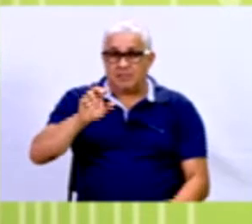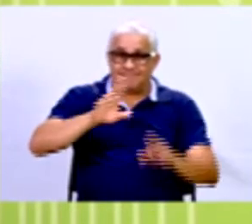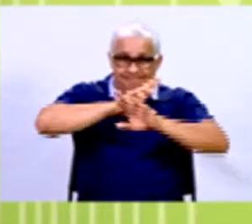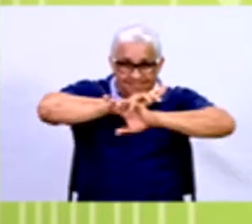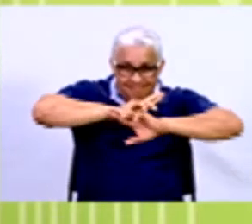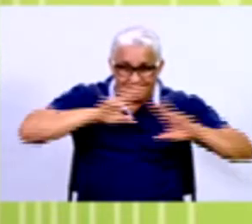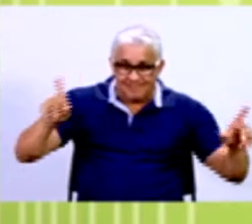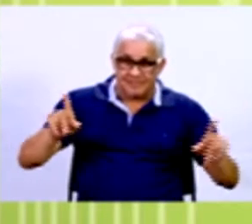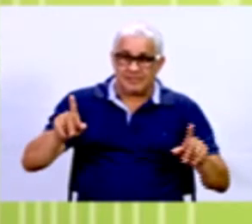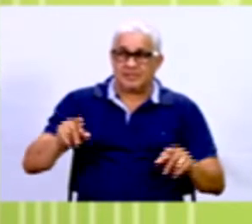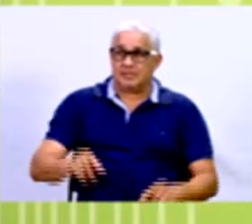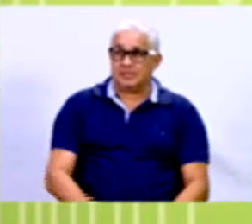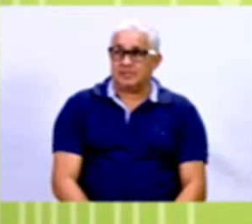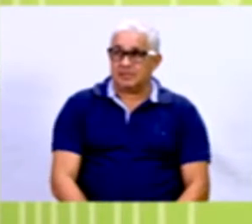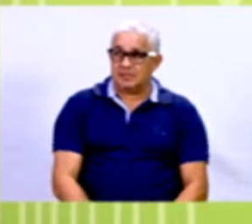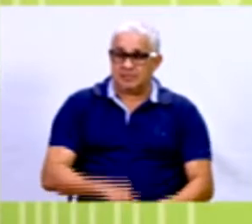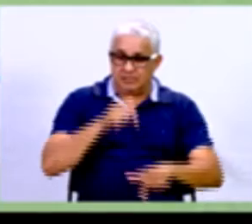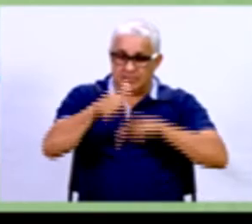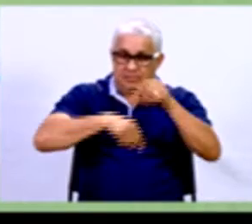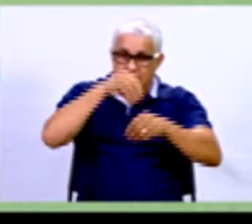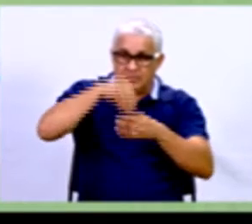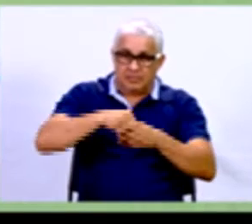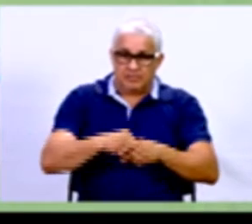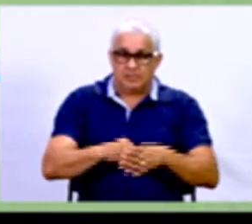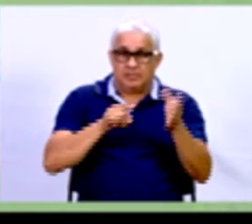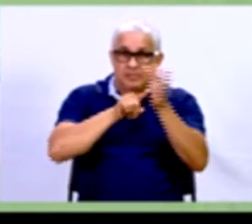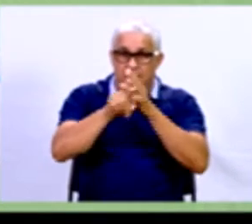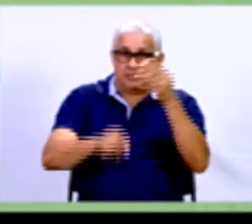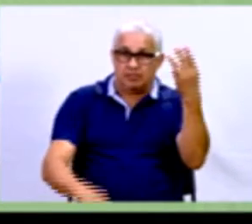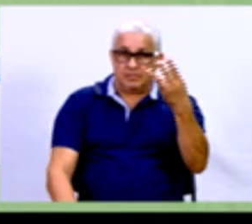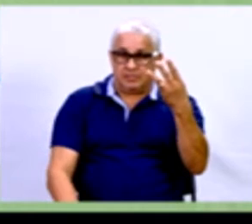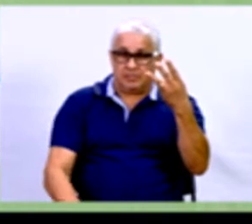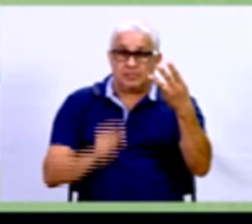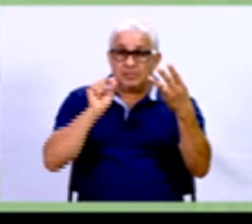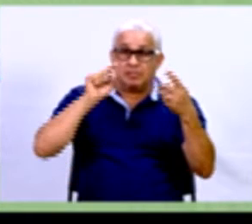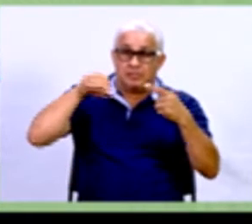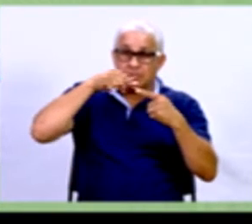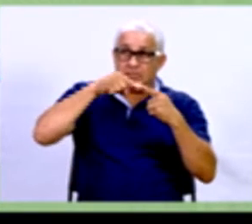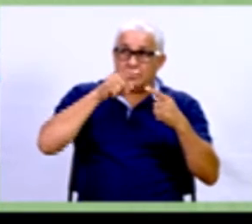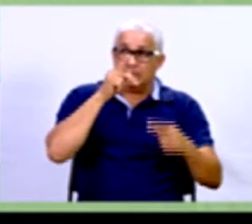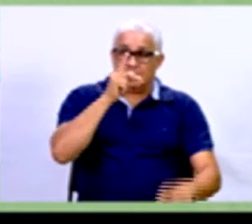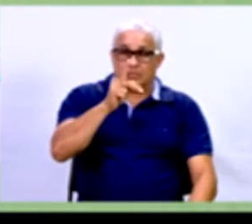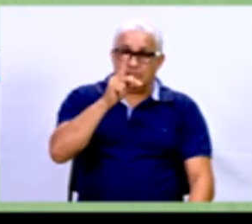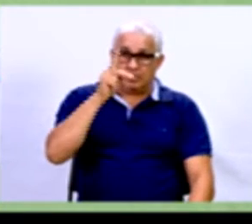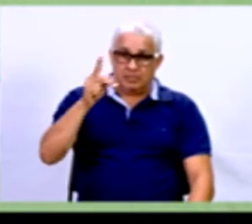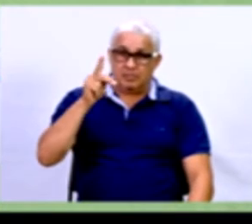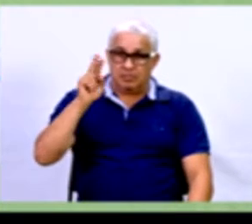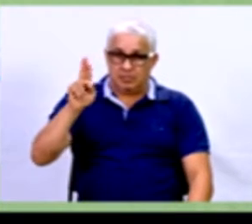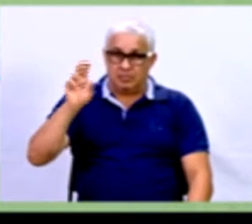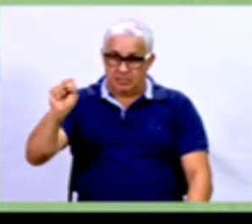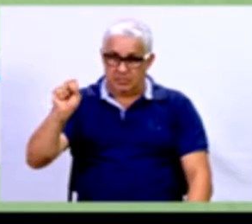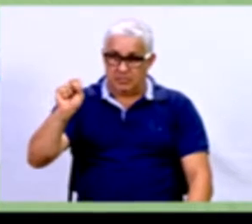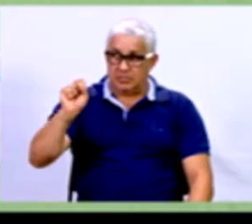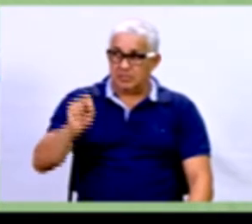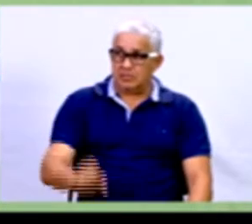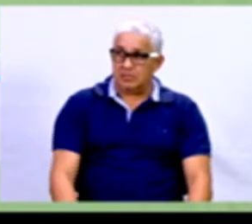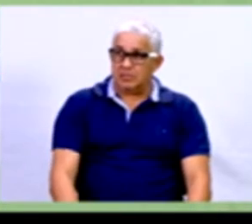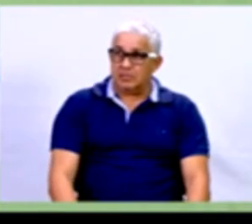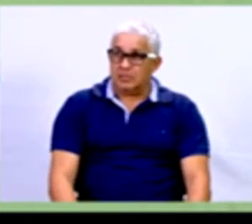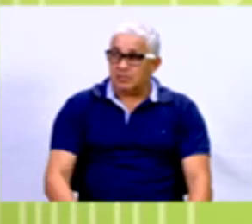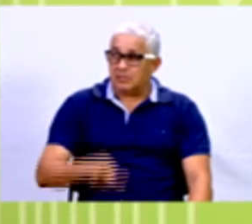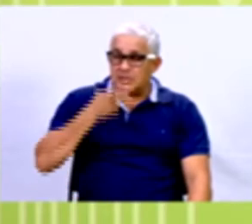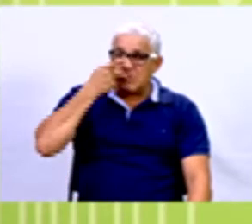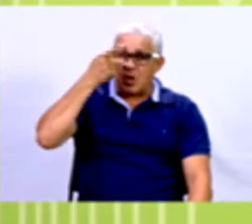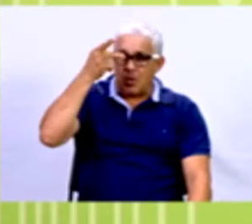certo? Questão 3, o que visa o PPRA? Bem, vamos falar um pouquinho do que